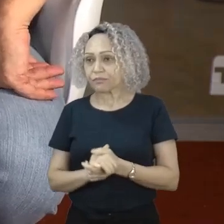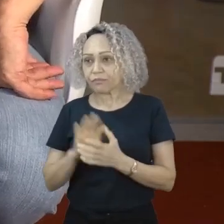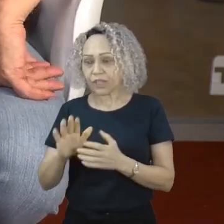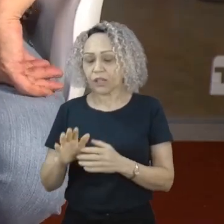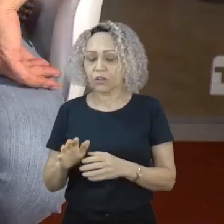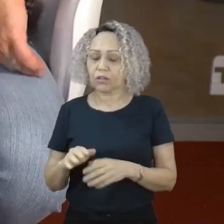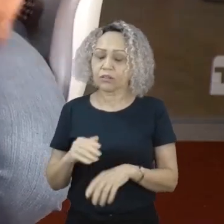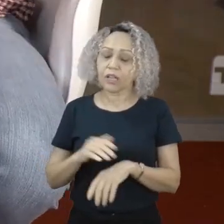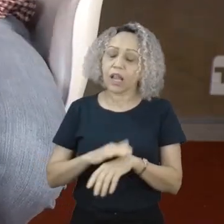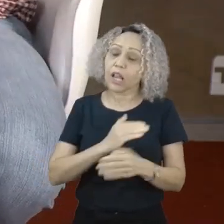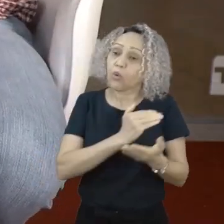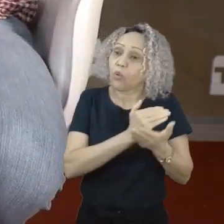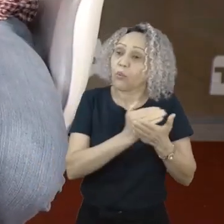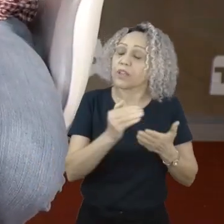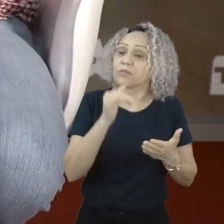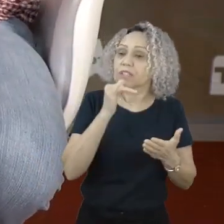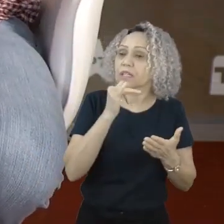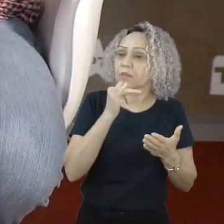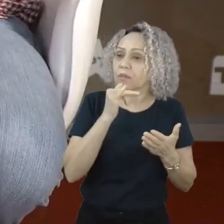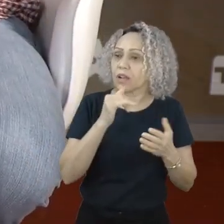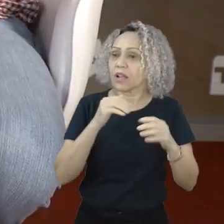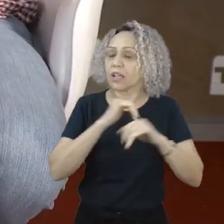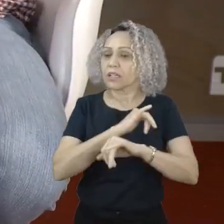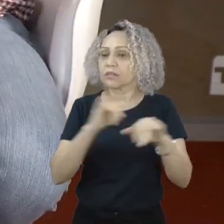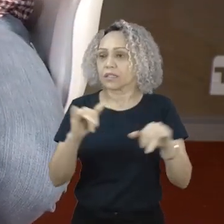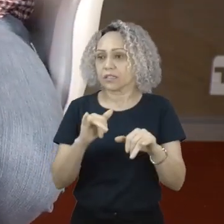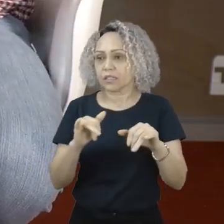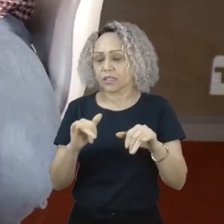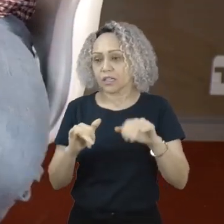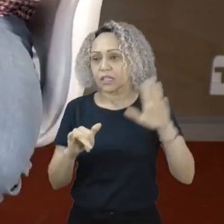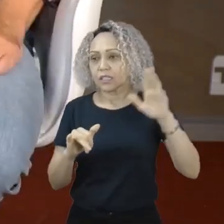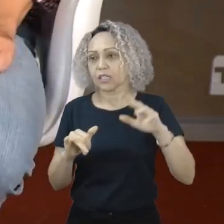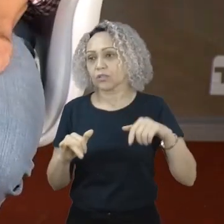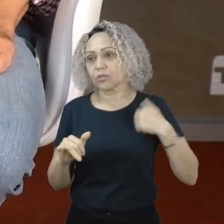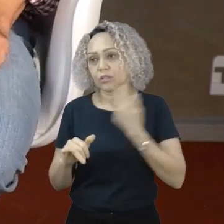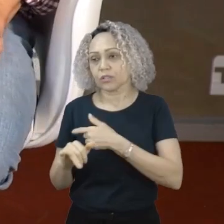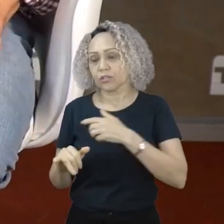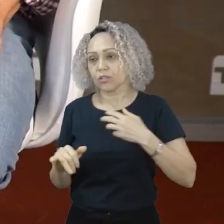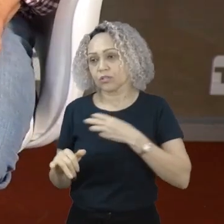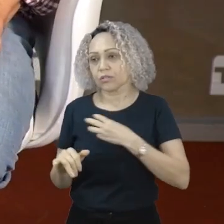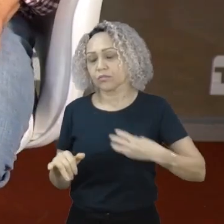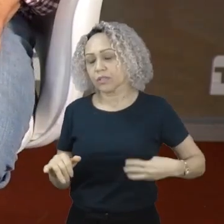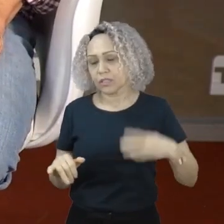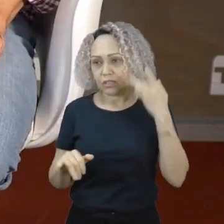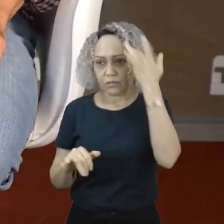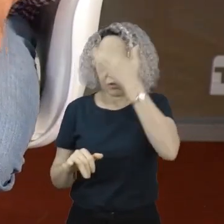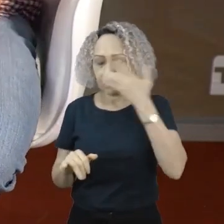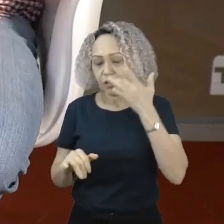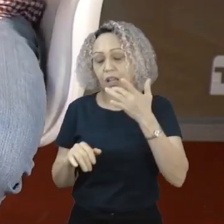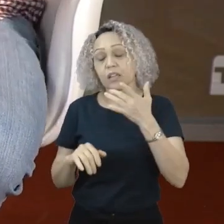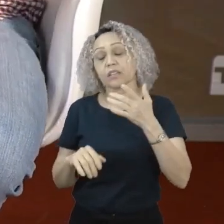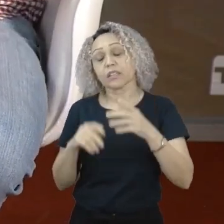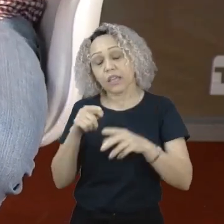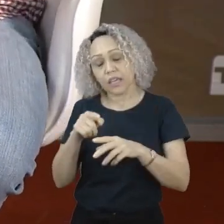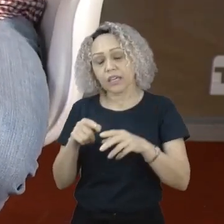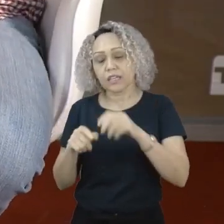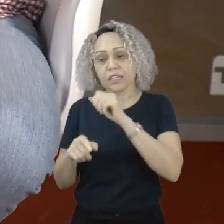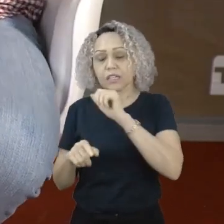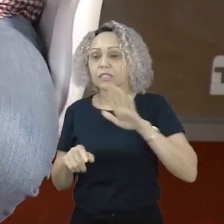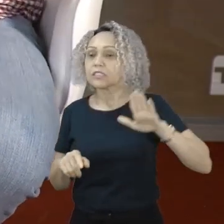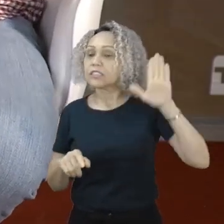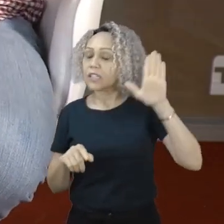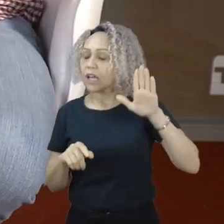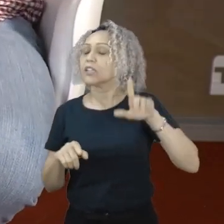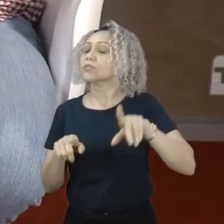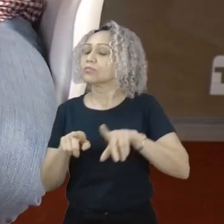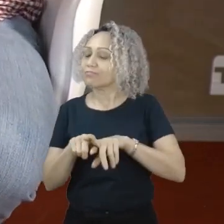para governador, o PT ganhou no estado de São Paulo, o Haddad ganhou na região metropolitana, né? O presidente Lula, então, acho que o